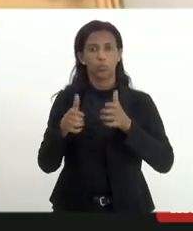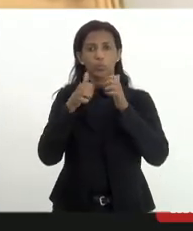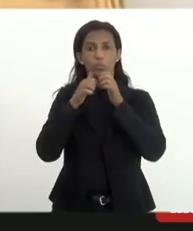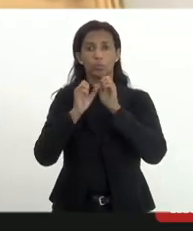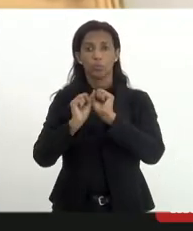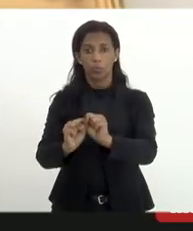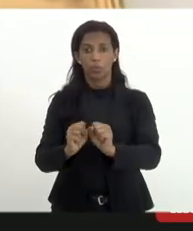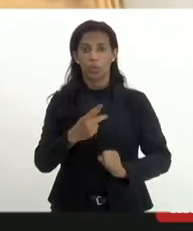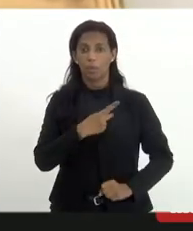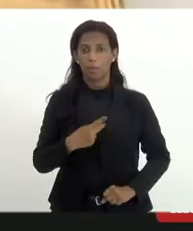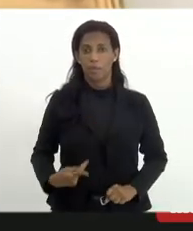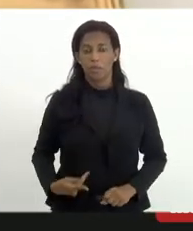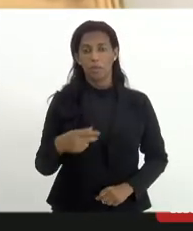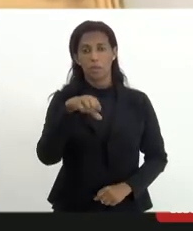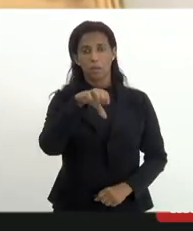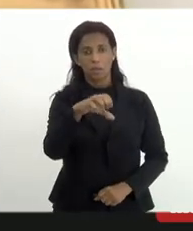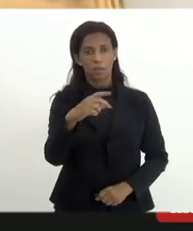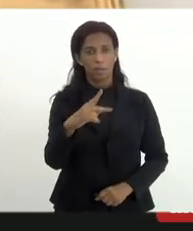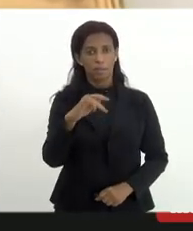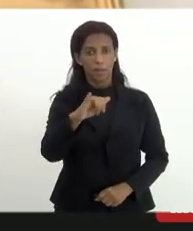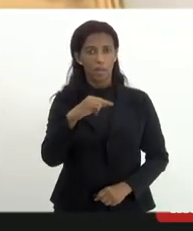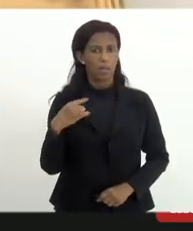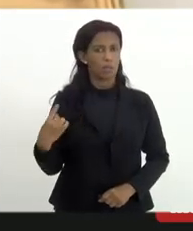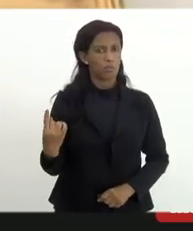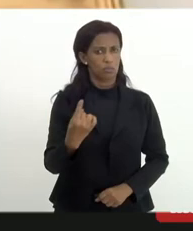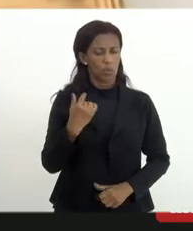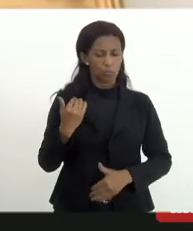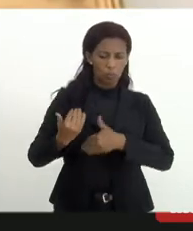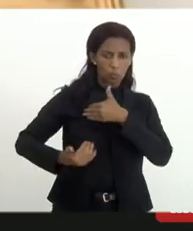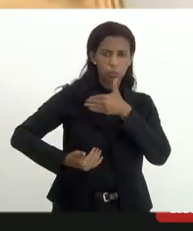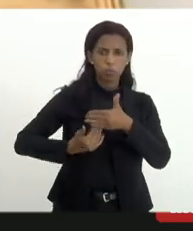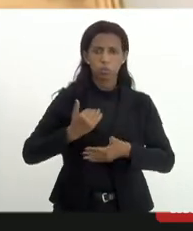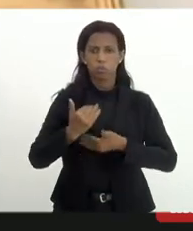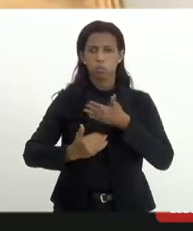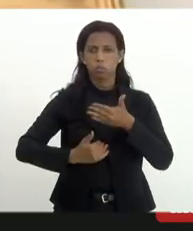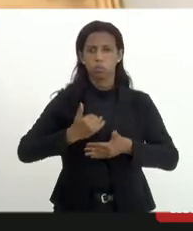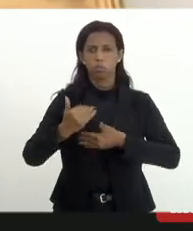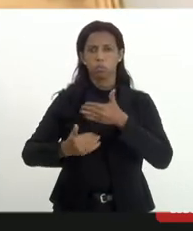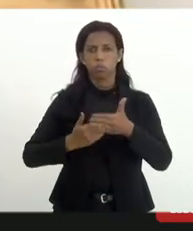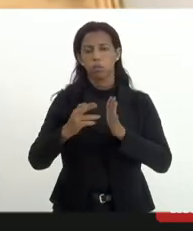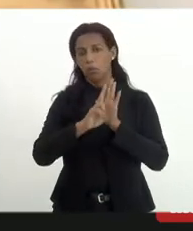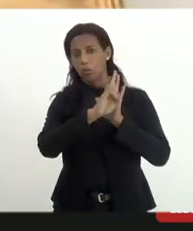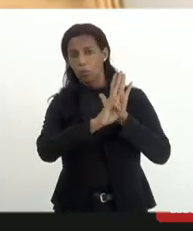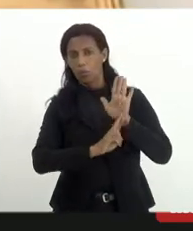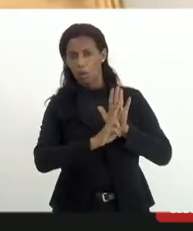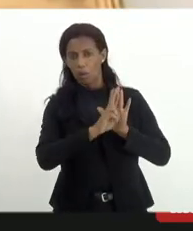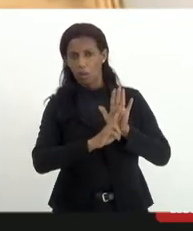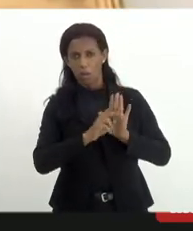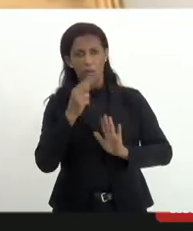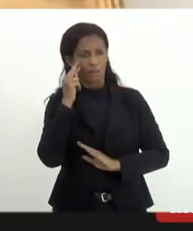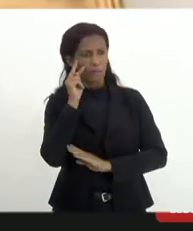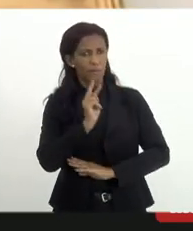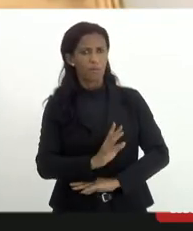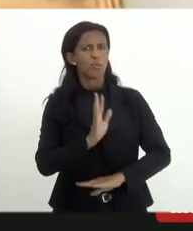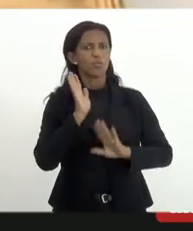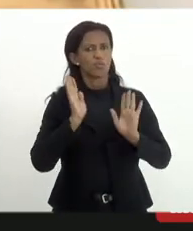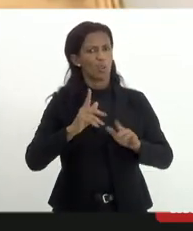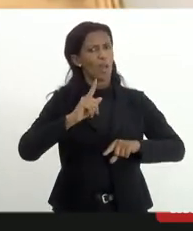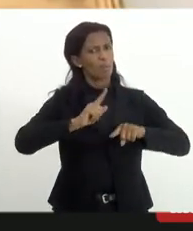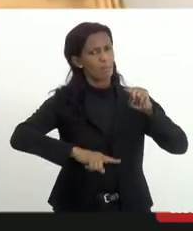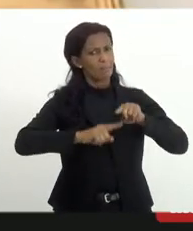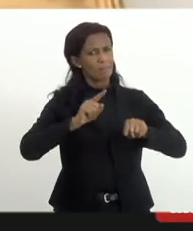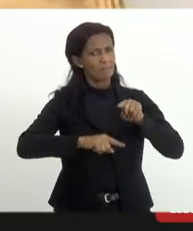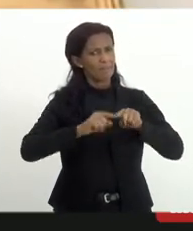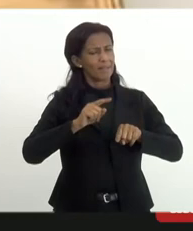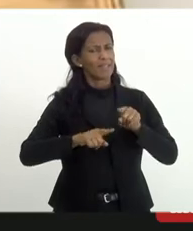da presidência da CPI, nós já estamos avançando na construção do relatório, visto que nós já temos muito material,